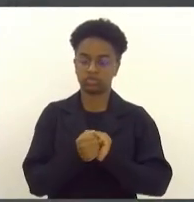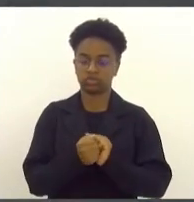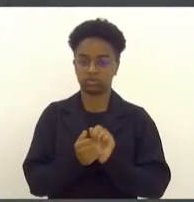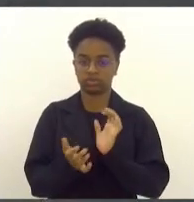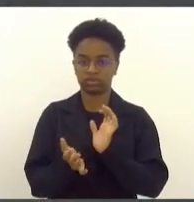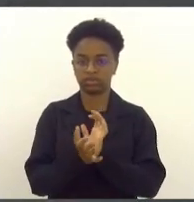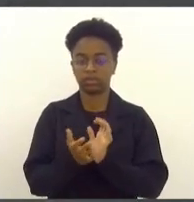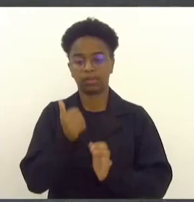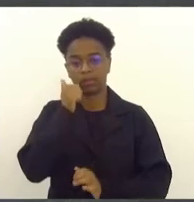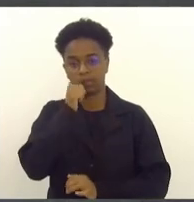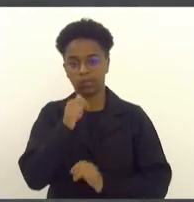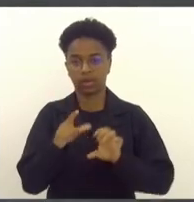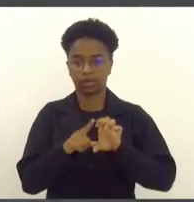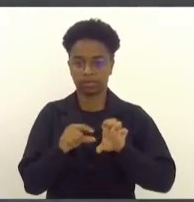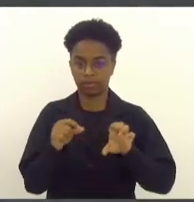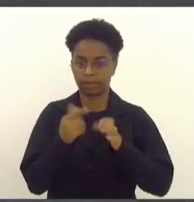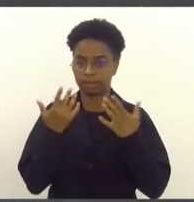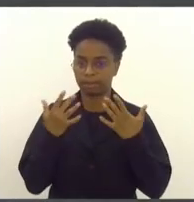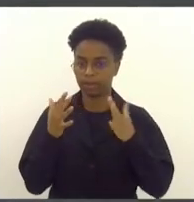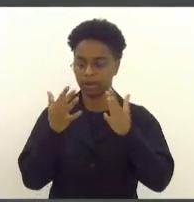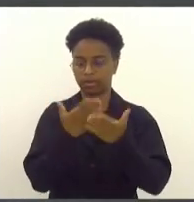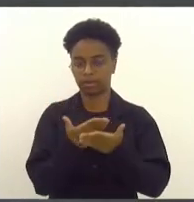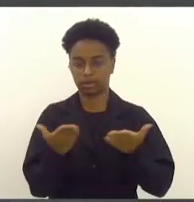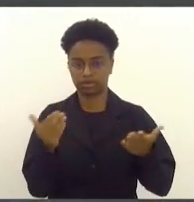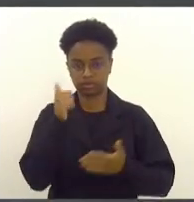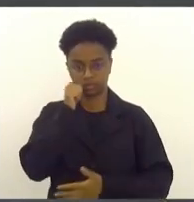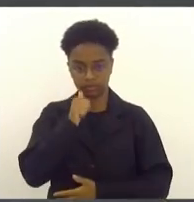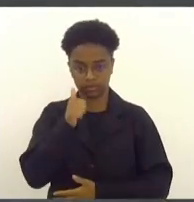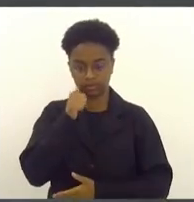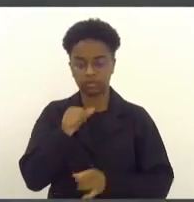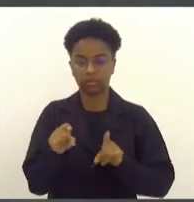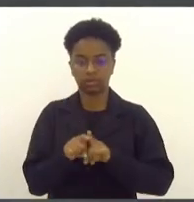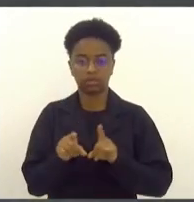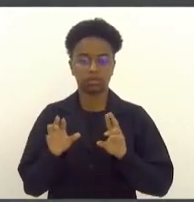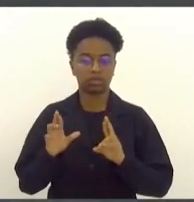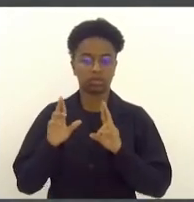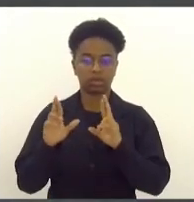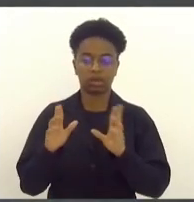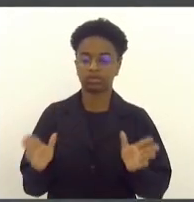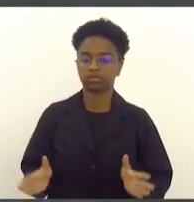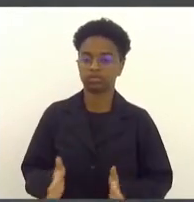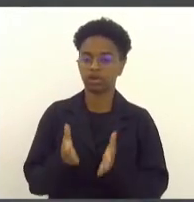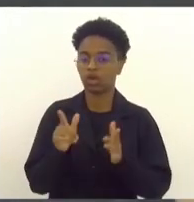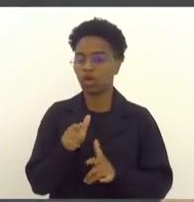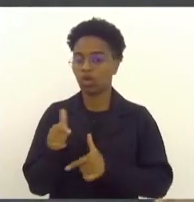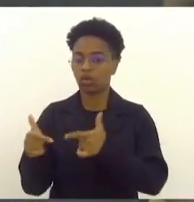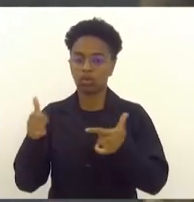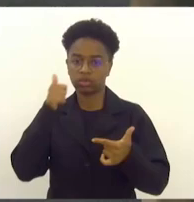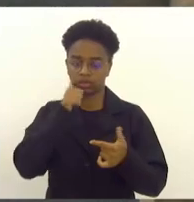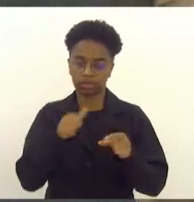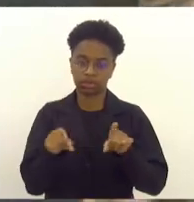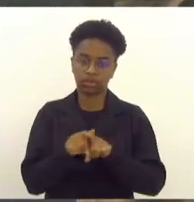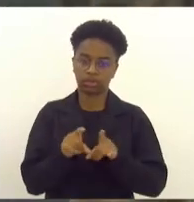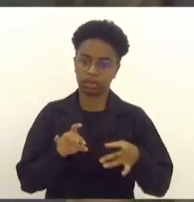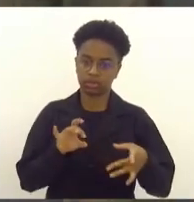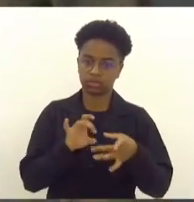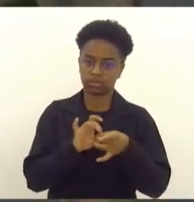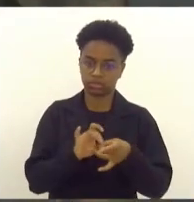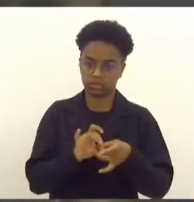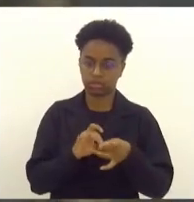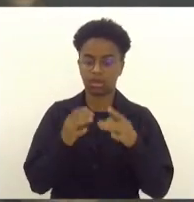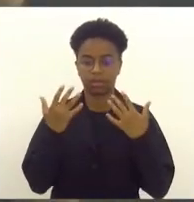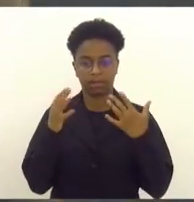mulheres empreendedoras parabéns a todas essas mulheres que isso possa ser um estímulo a outras que possam também se juntar a elas